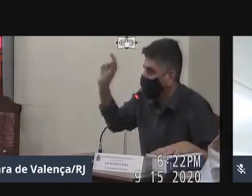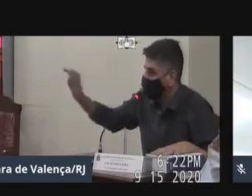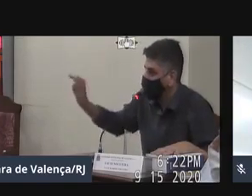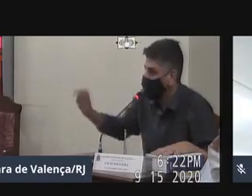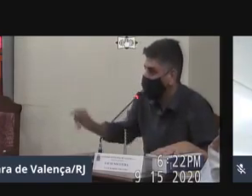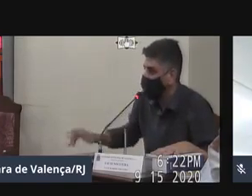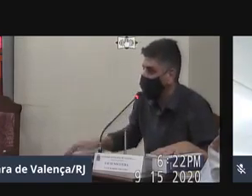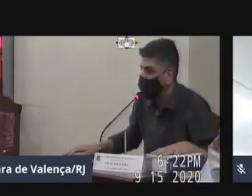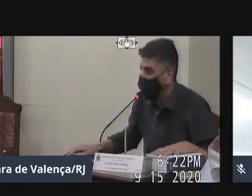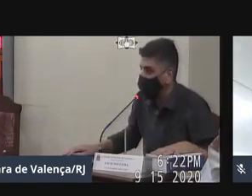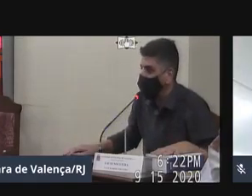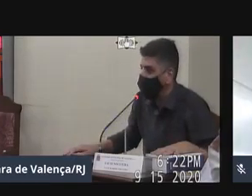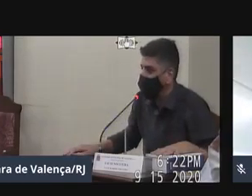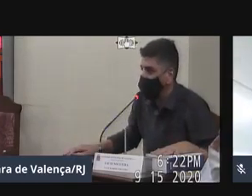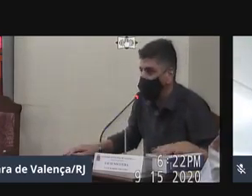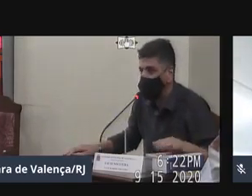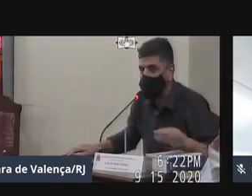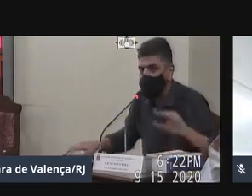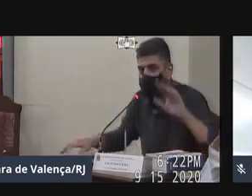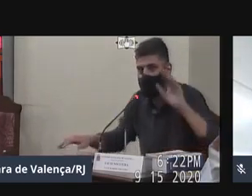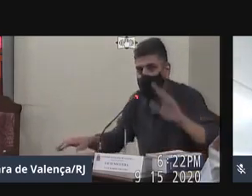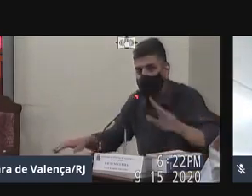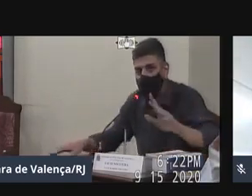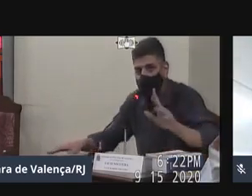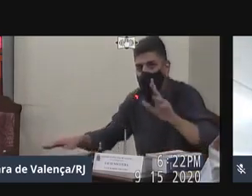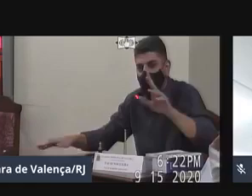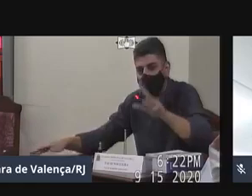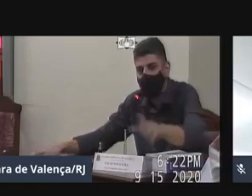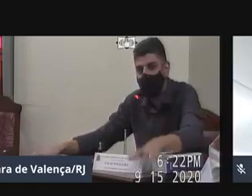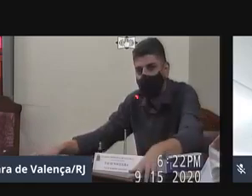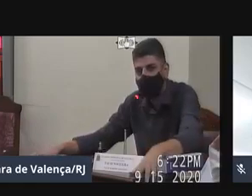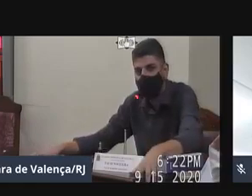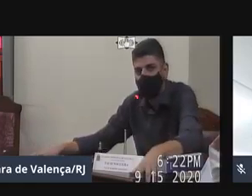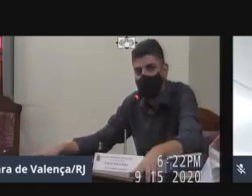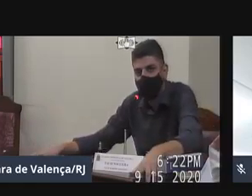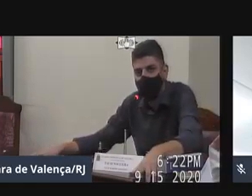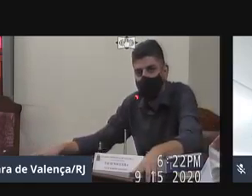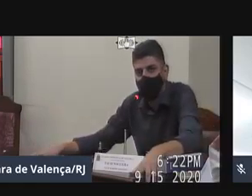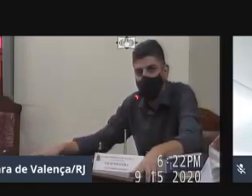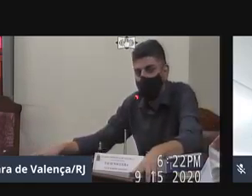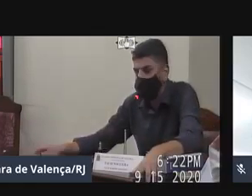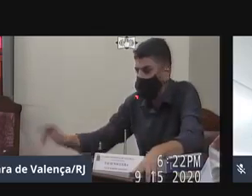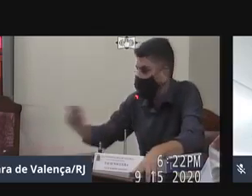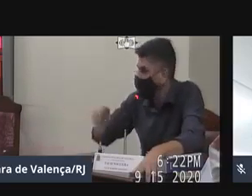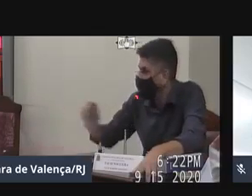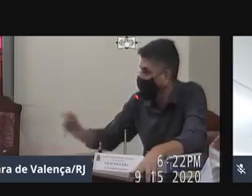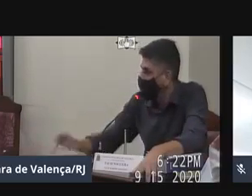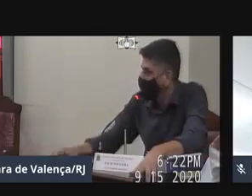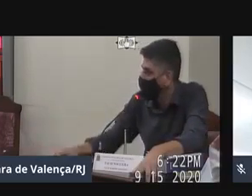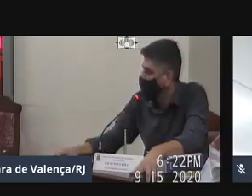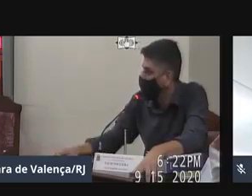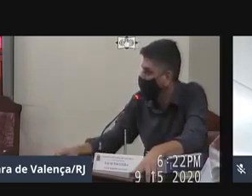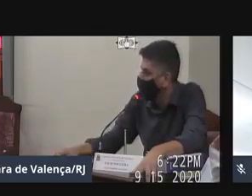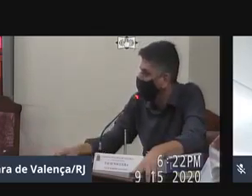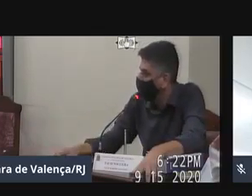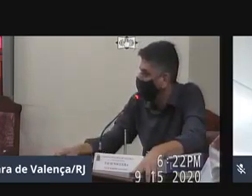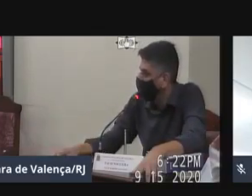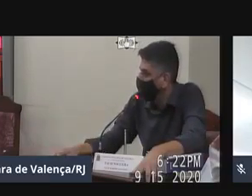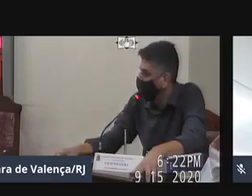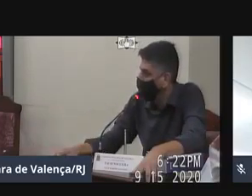teria direito a uma outorga de 15 milhões de reais e Valença apenas 2 milhões de reais. Totalmente